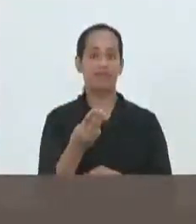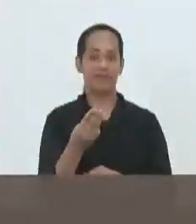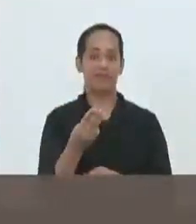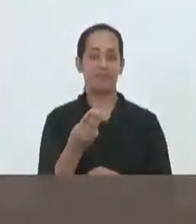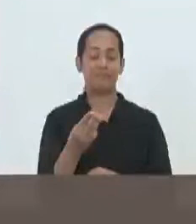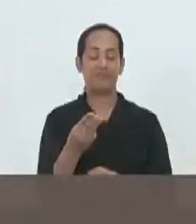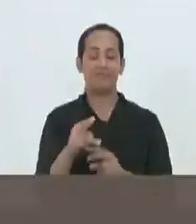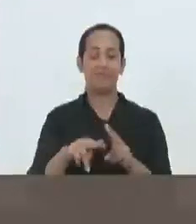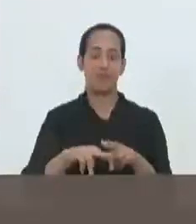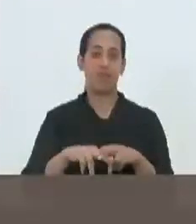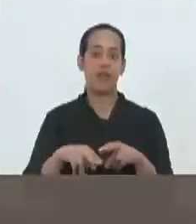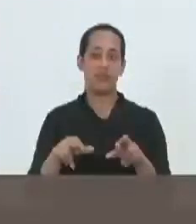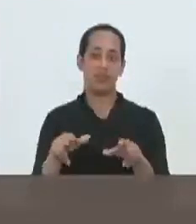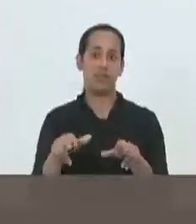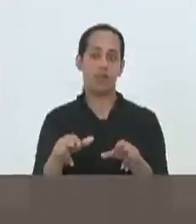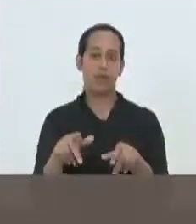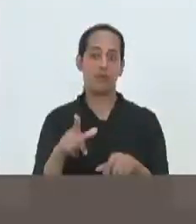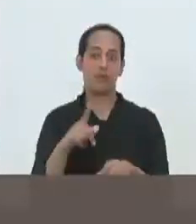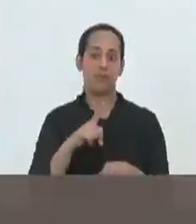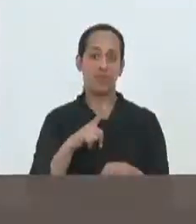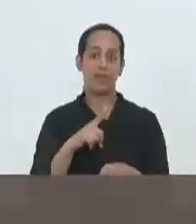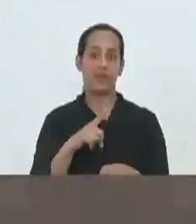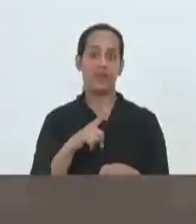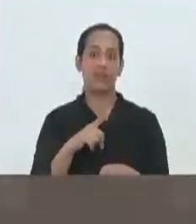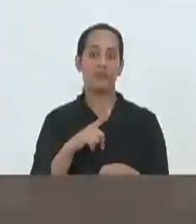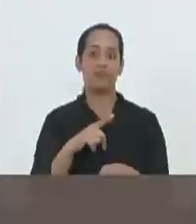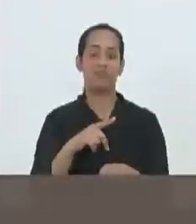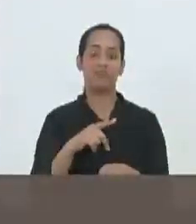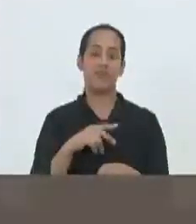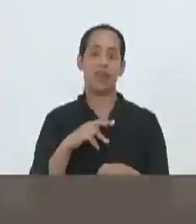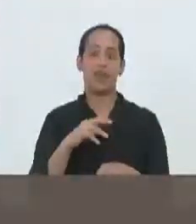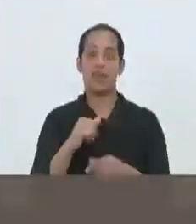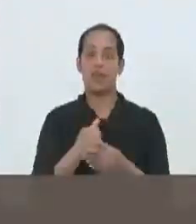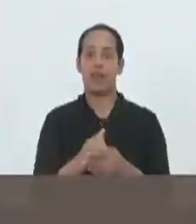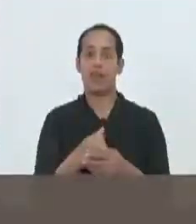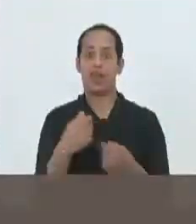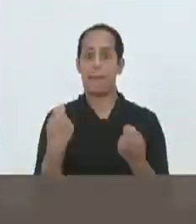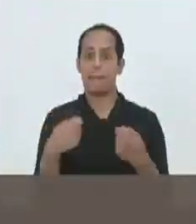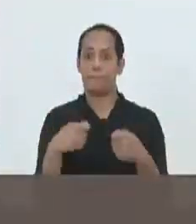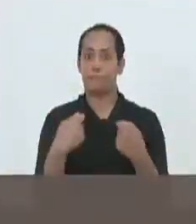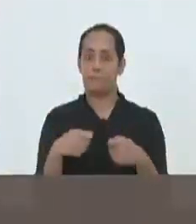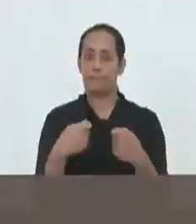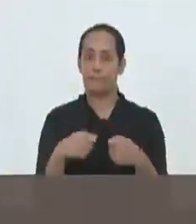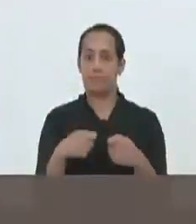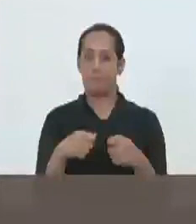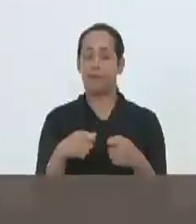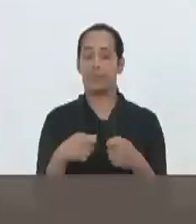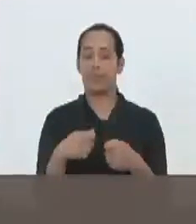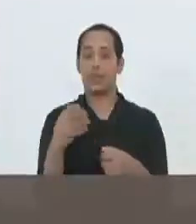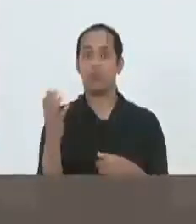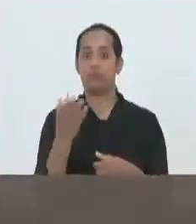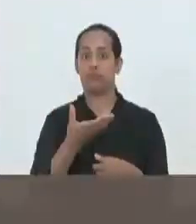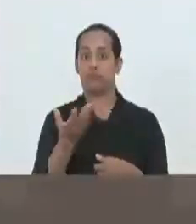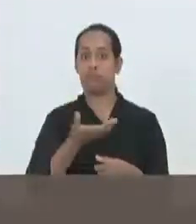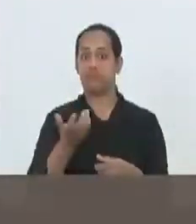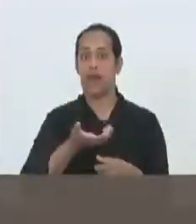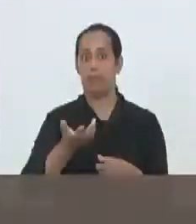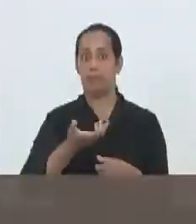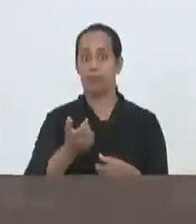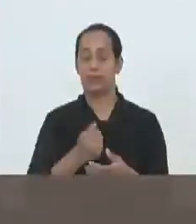urgentes emergentes e que a gente não pode deixar de atender também vão ser contemplados com aporte agora no na na